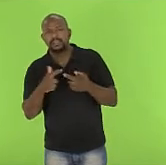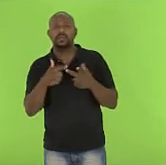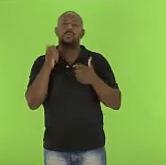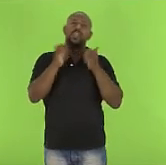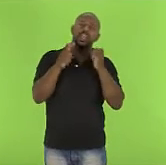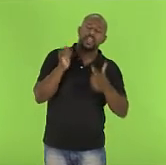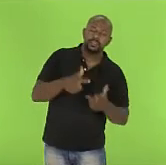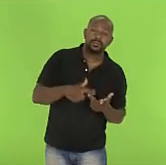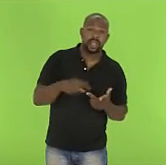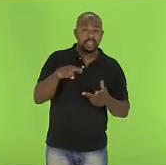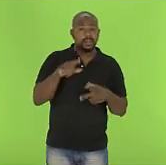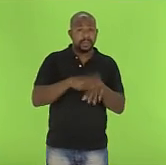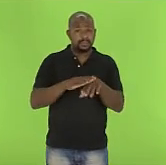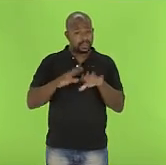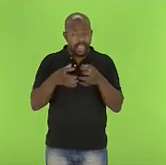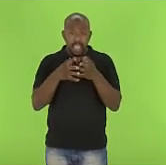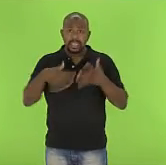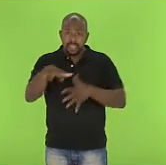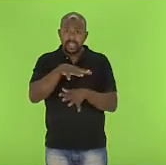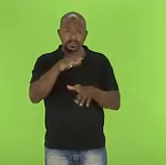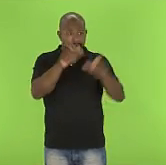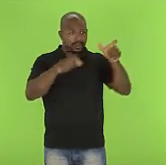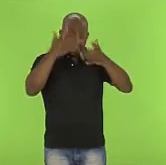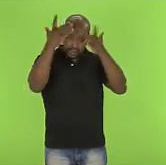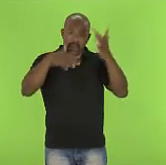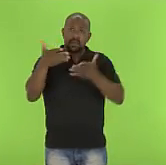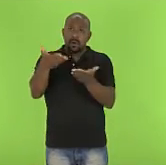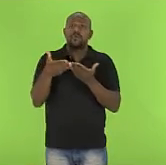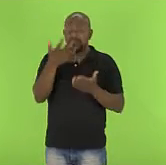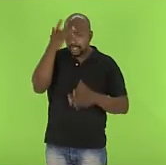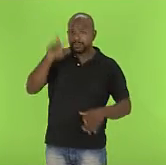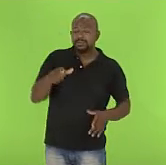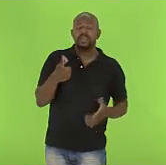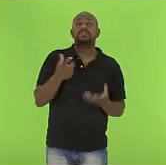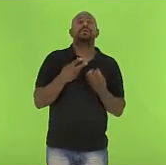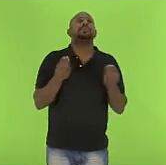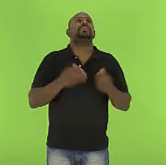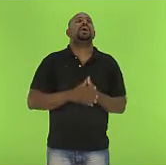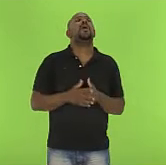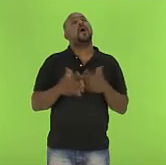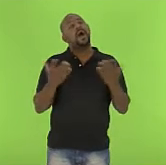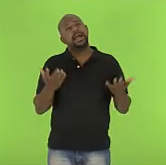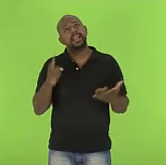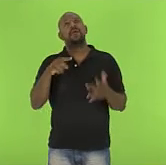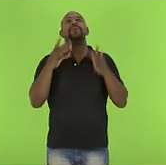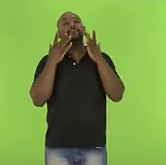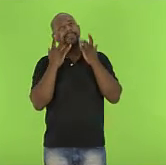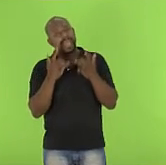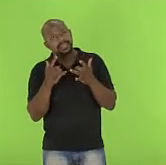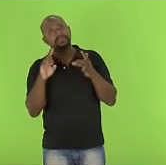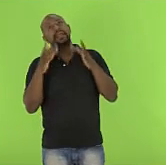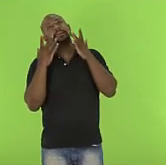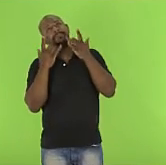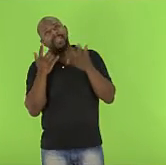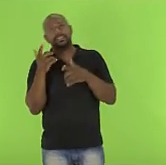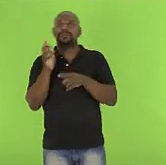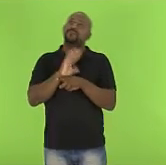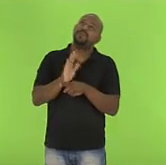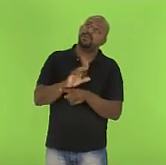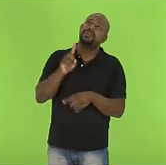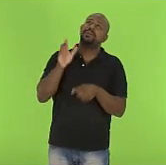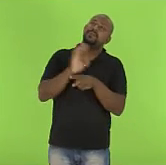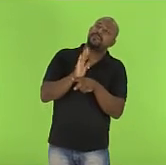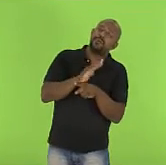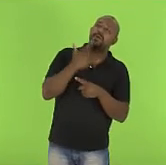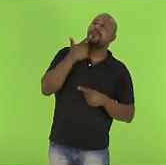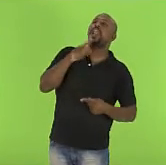jornalistas, com críticos, até mesmo com equipe, com elenco, na hora de convidar alguém, é uma coisa assim, olha, é uma peça, mas é uma peça meio